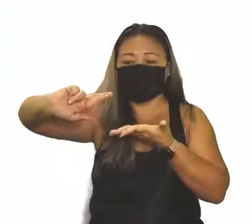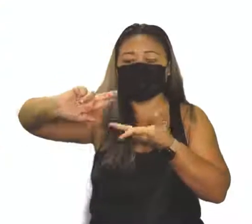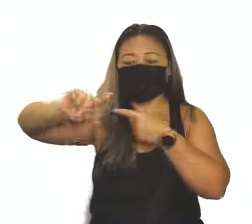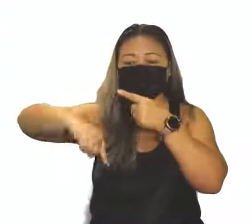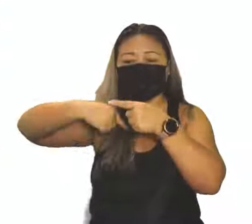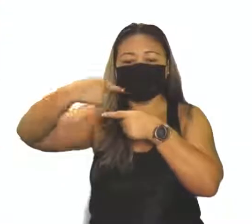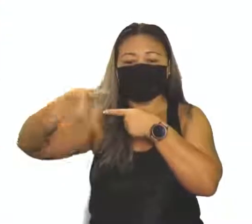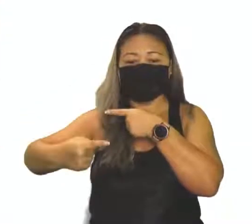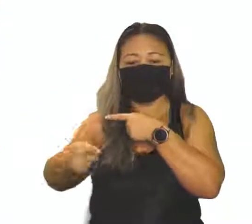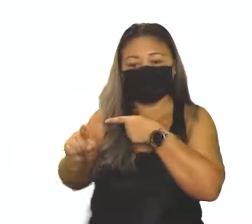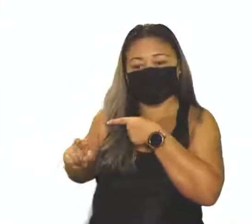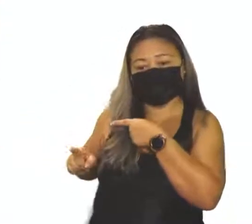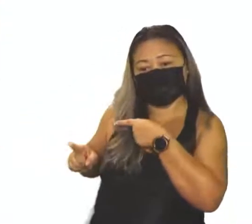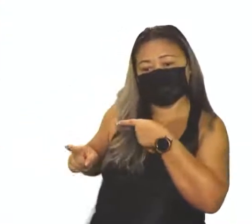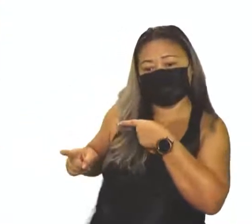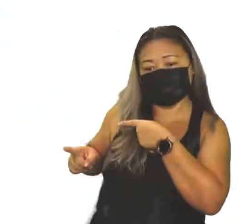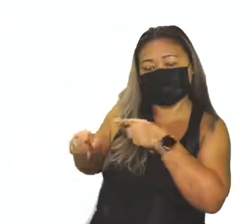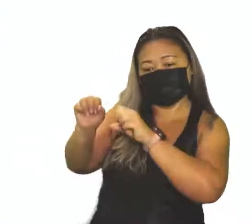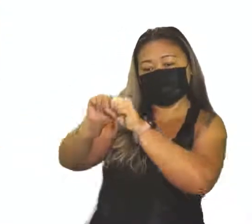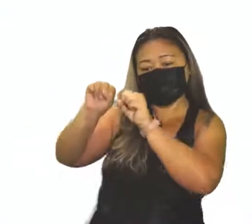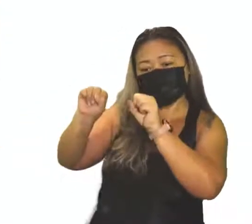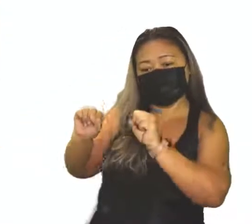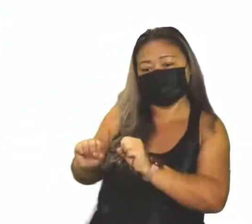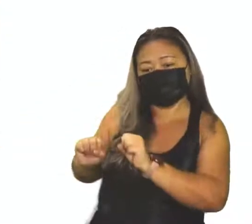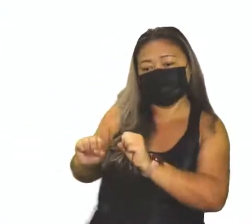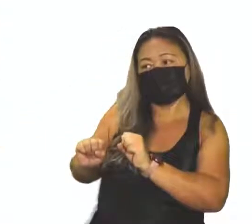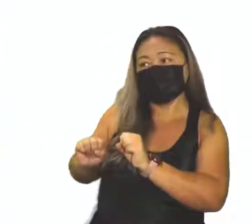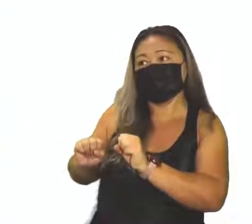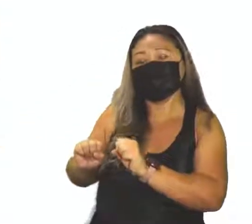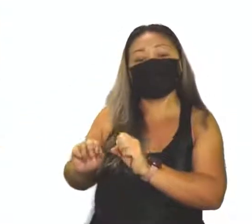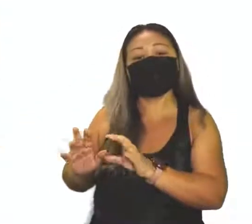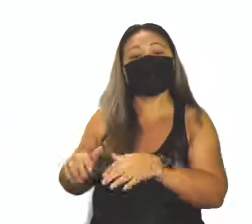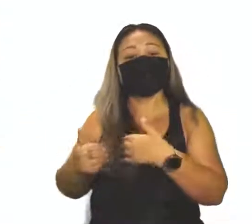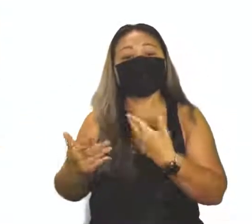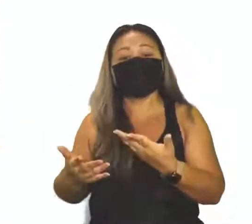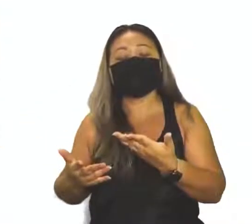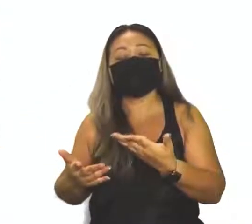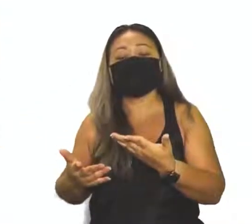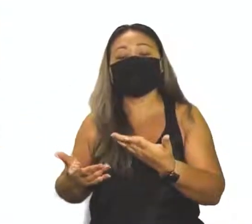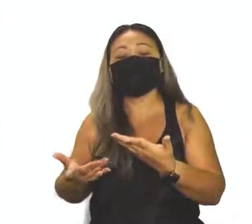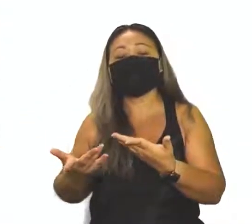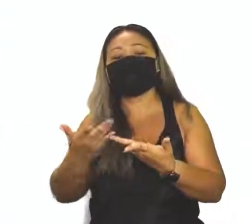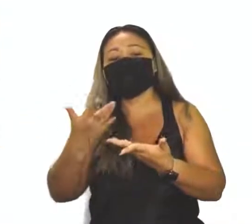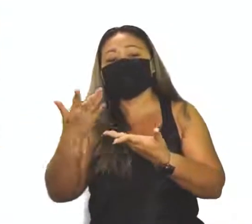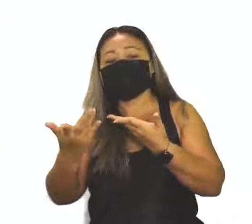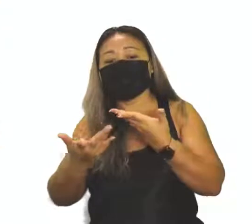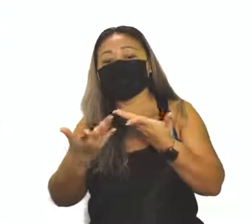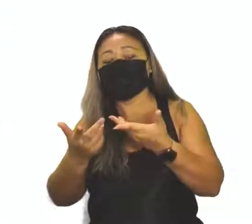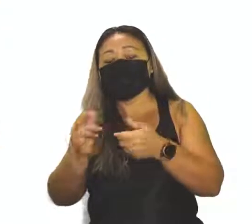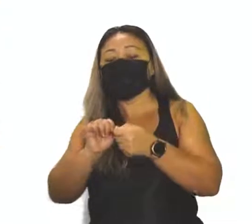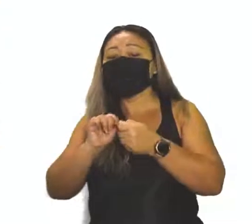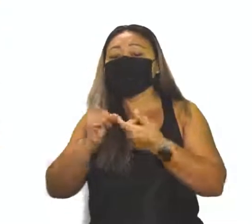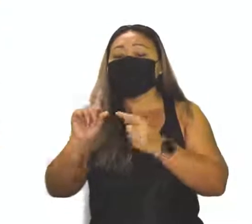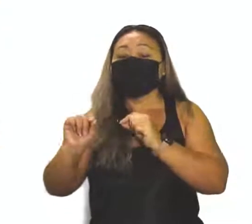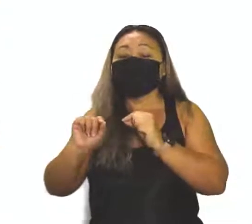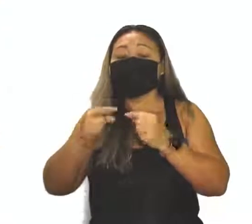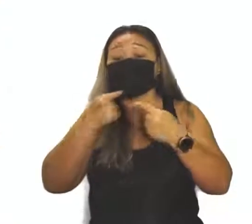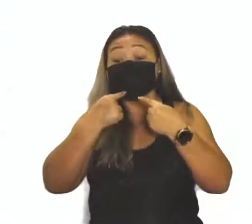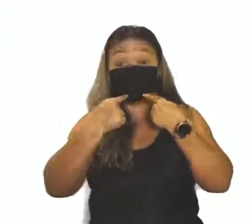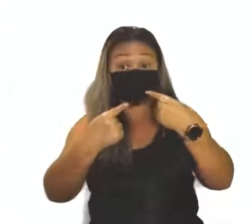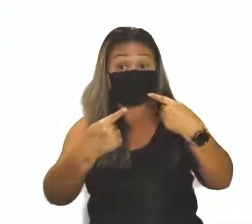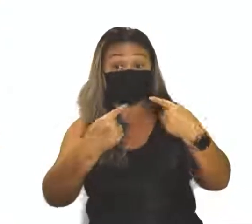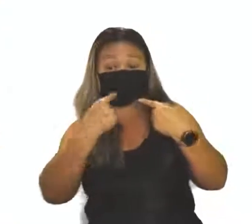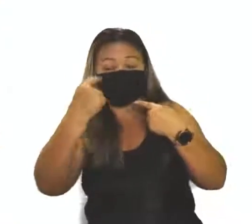esse aqui, ó, o sistemático, né? Então aqui a gente vai apreciar um pouco além, ó, o que é o conhecimento